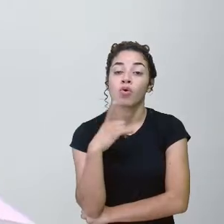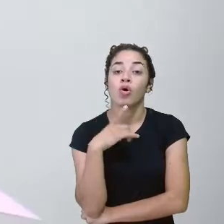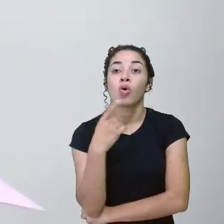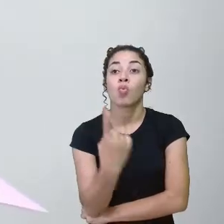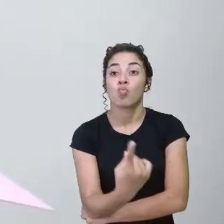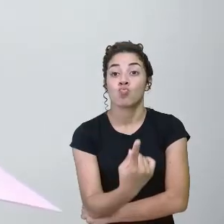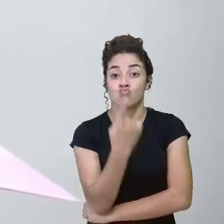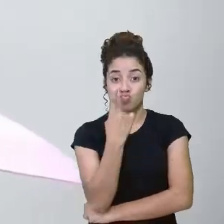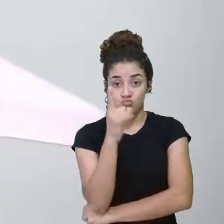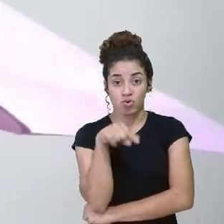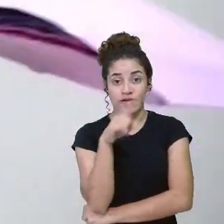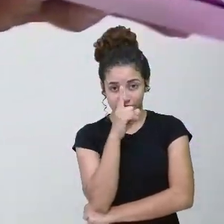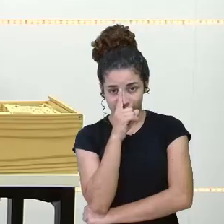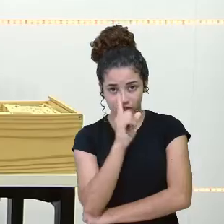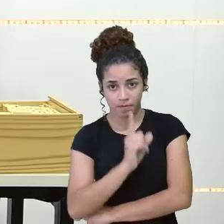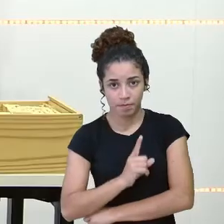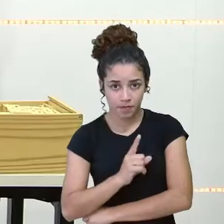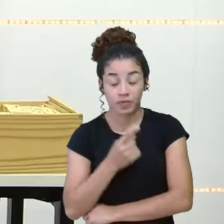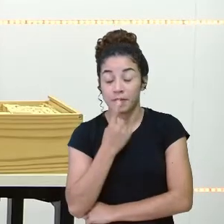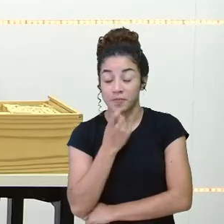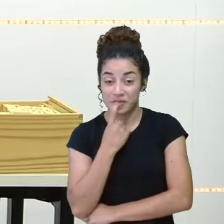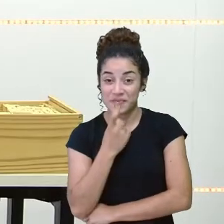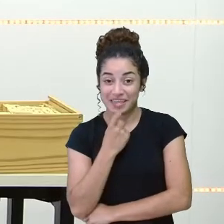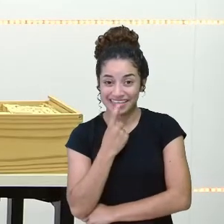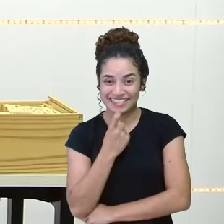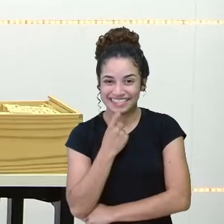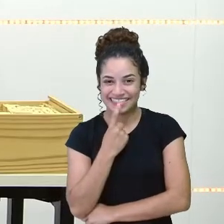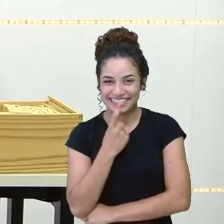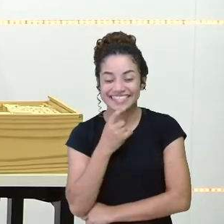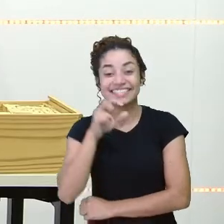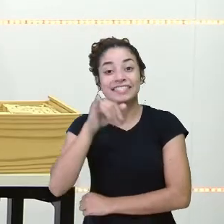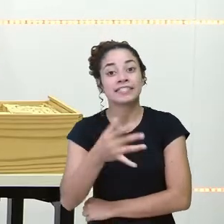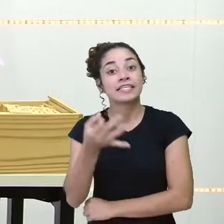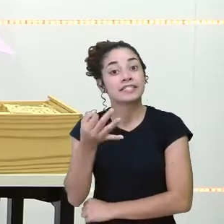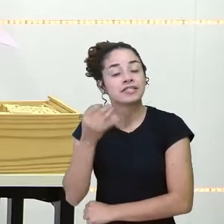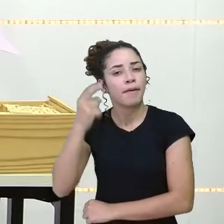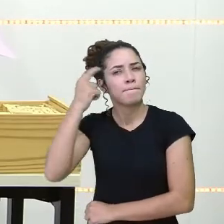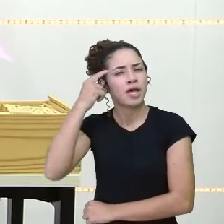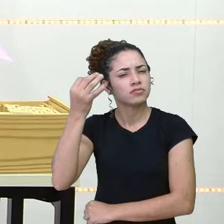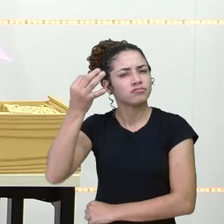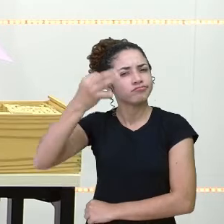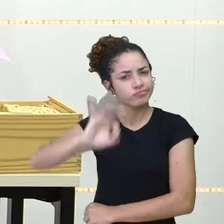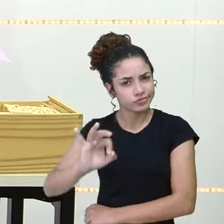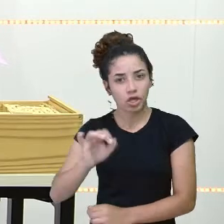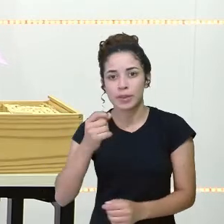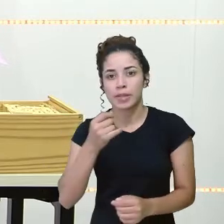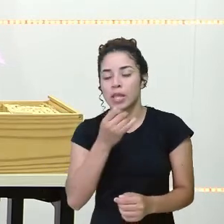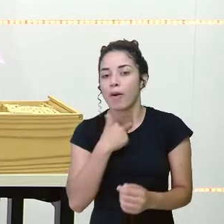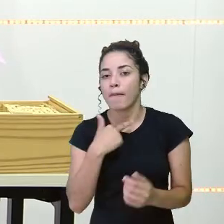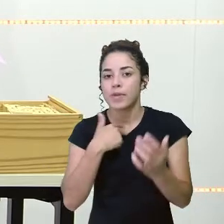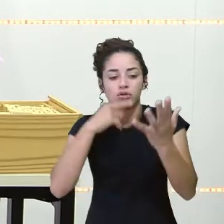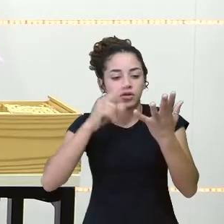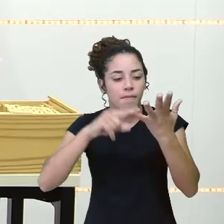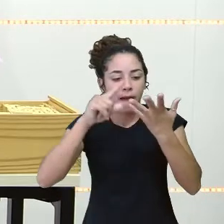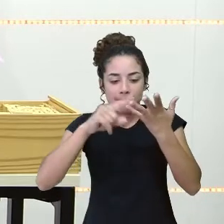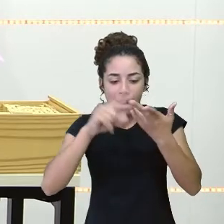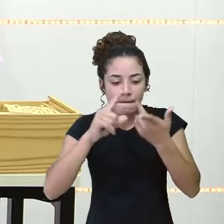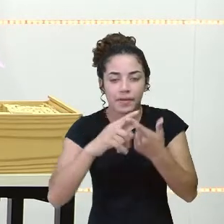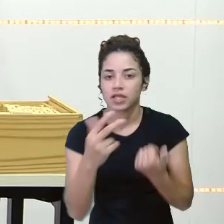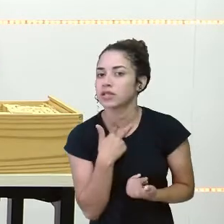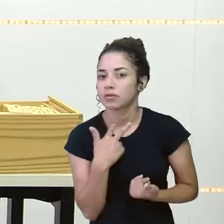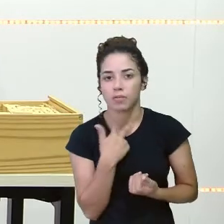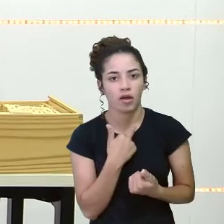1, vermelha, né? Se acertar mentalmente, sem usar nenhum dos dedinhos, aí o que